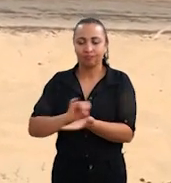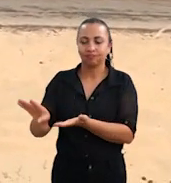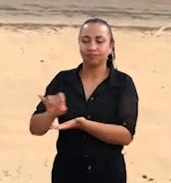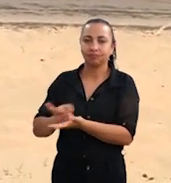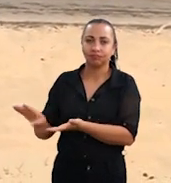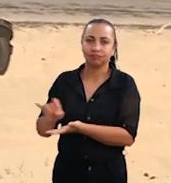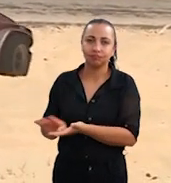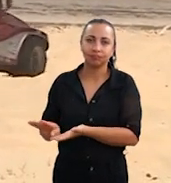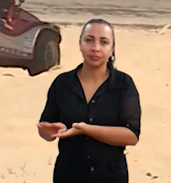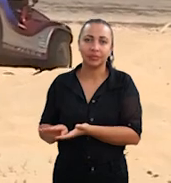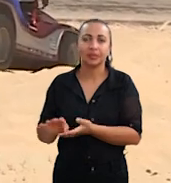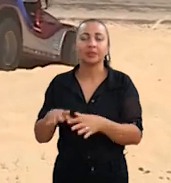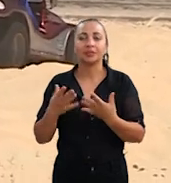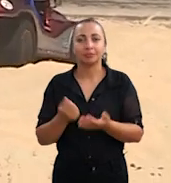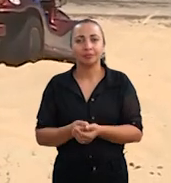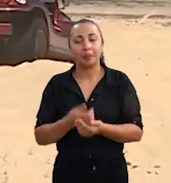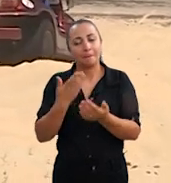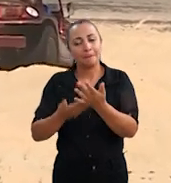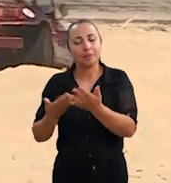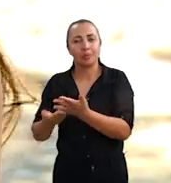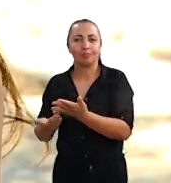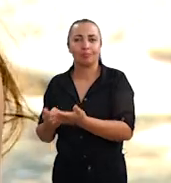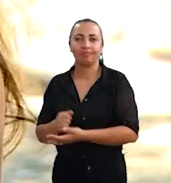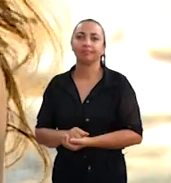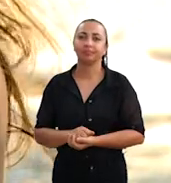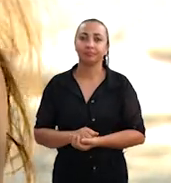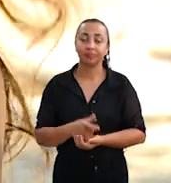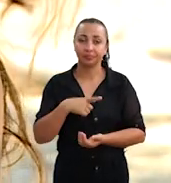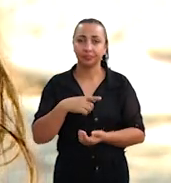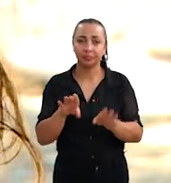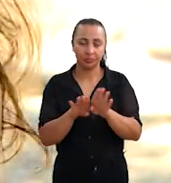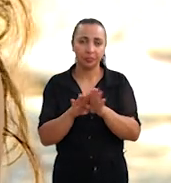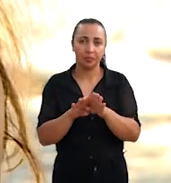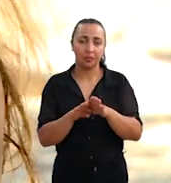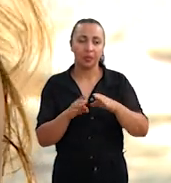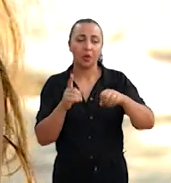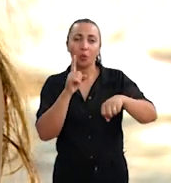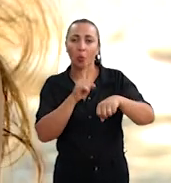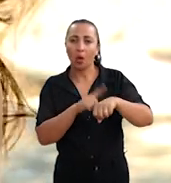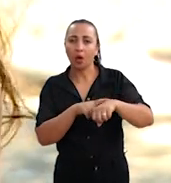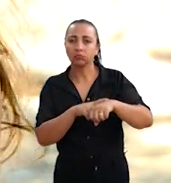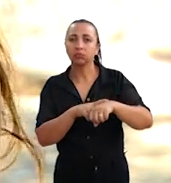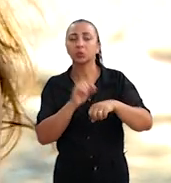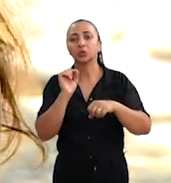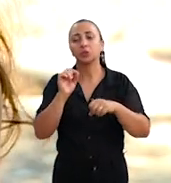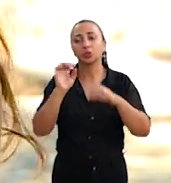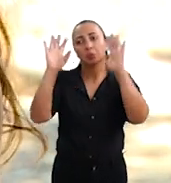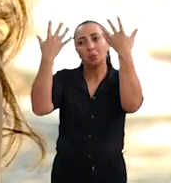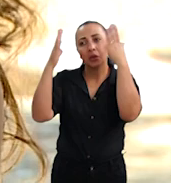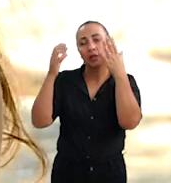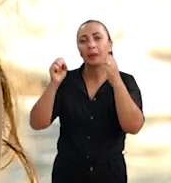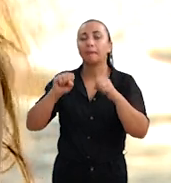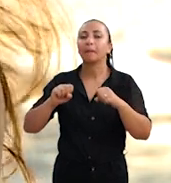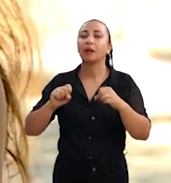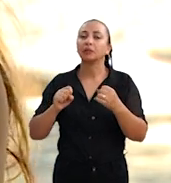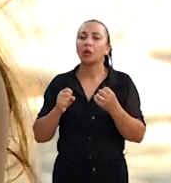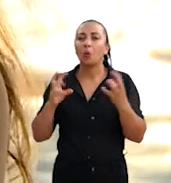turismo e quantos empregos estavam sendo perdidos. Também tivemos um momento de uma análise